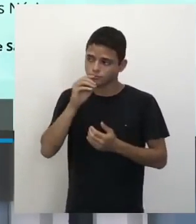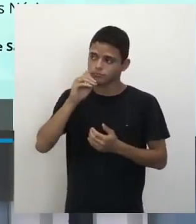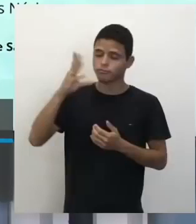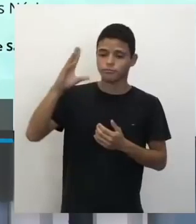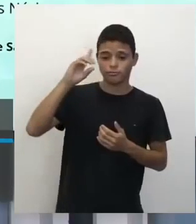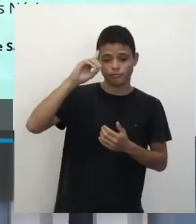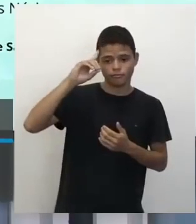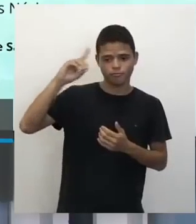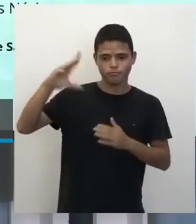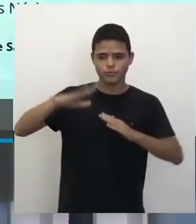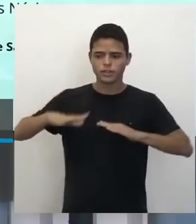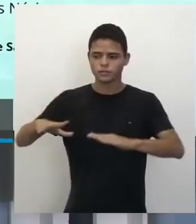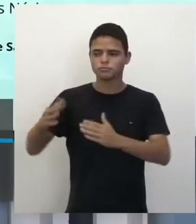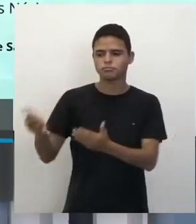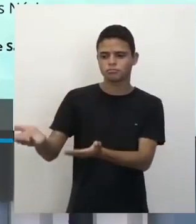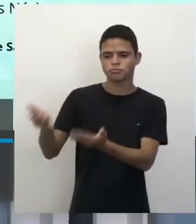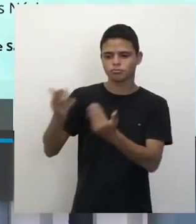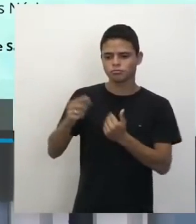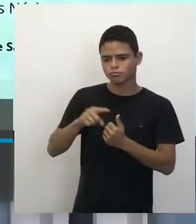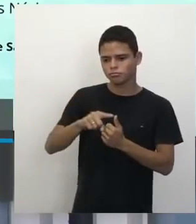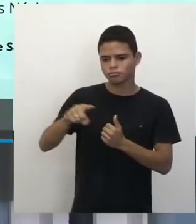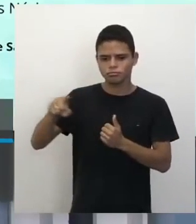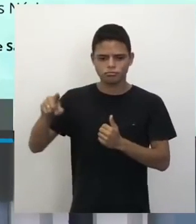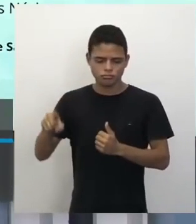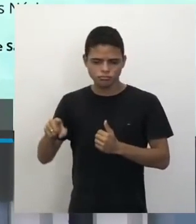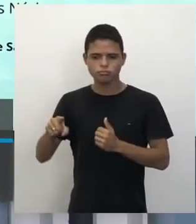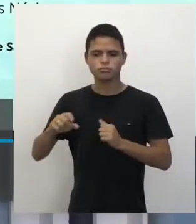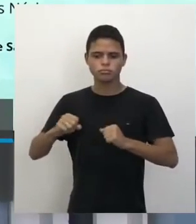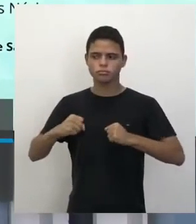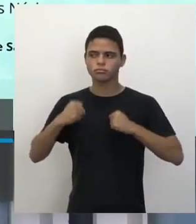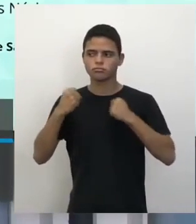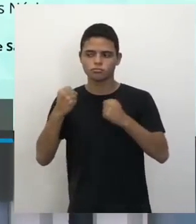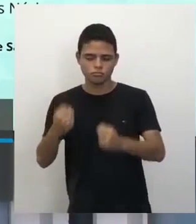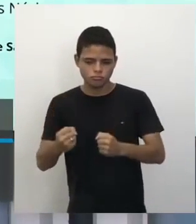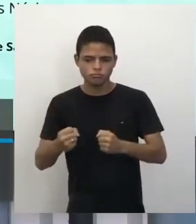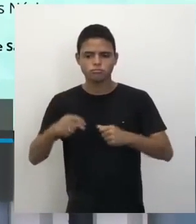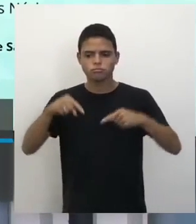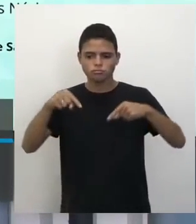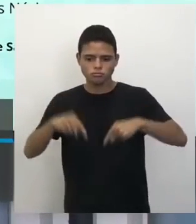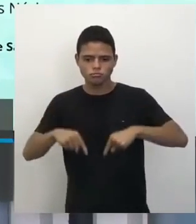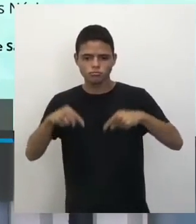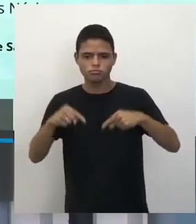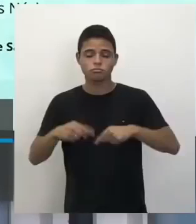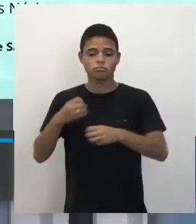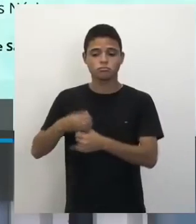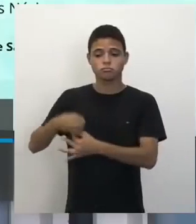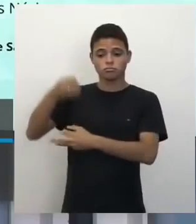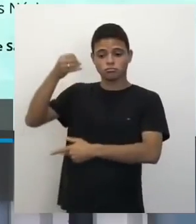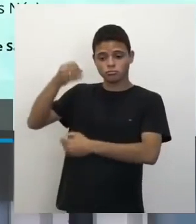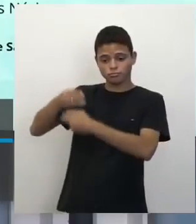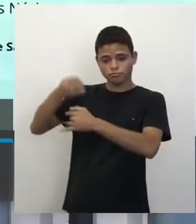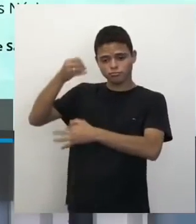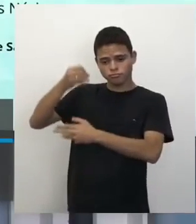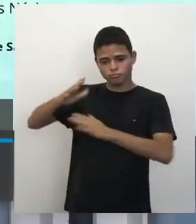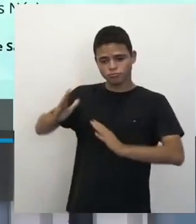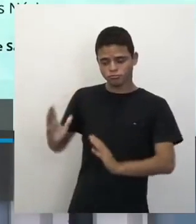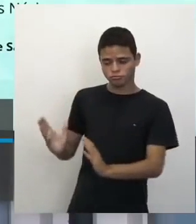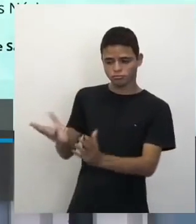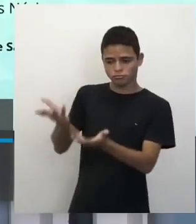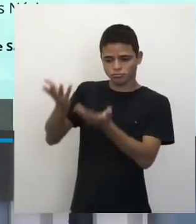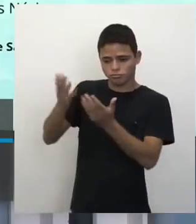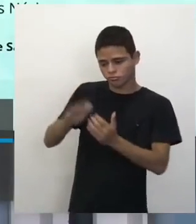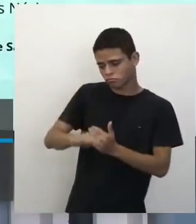professores, guerreiros e parceiros que já estão comigo aqui no chatinho, estimulando essa garotada a